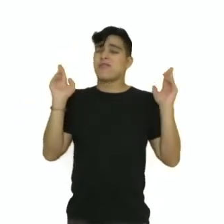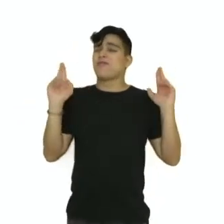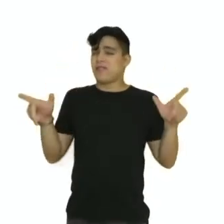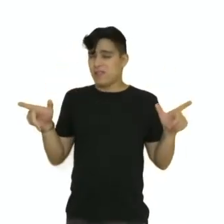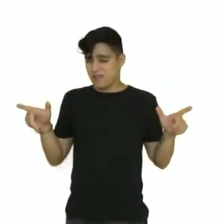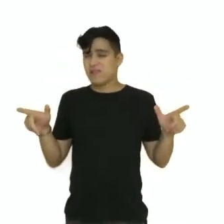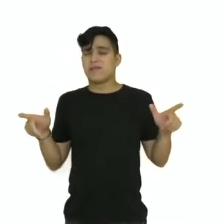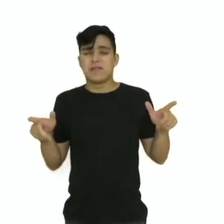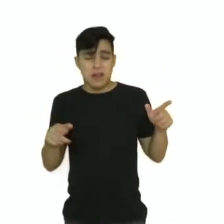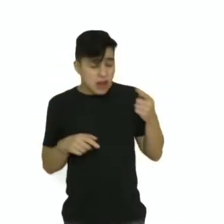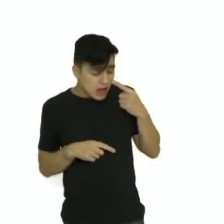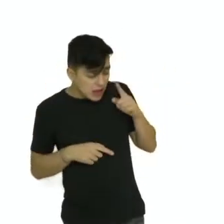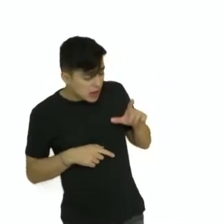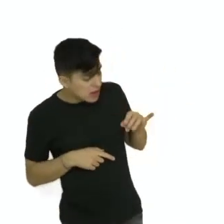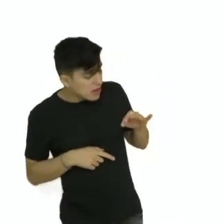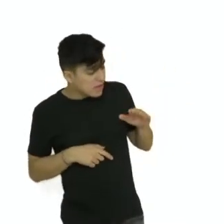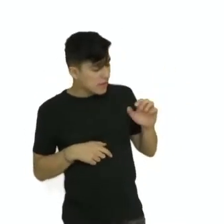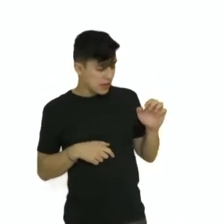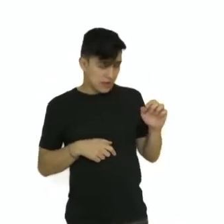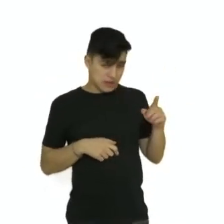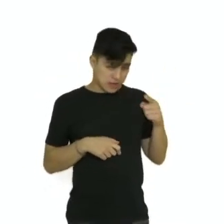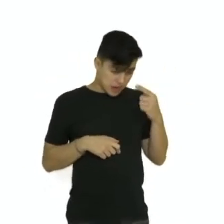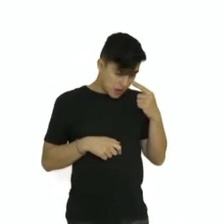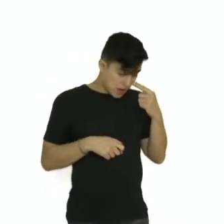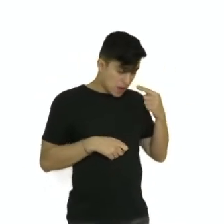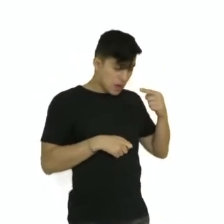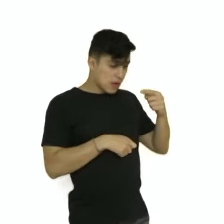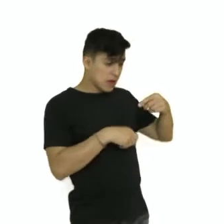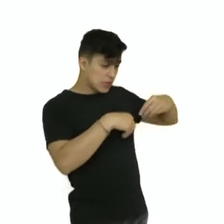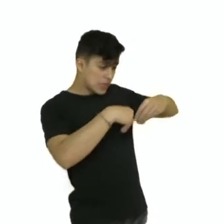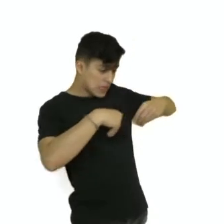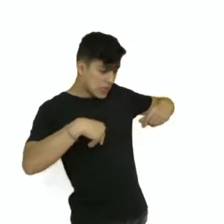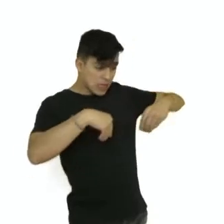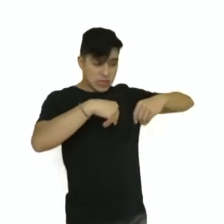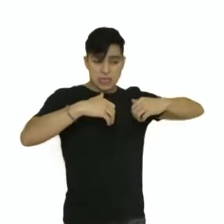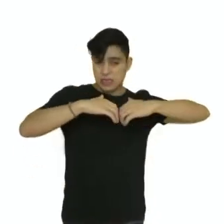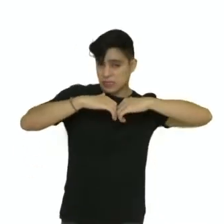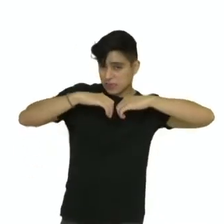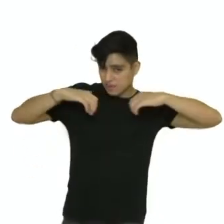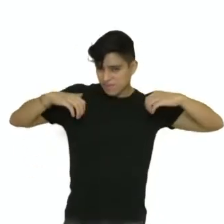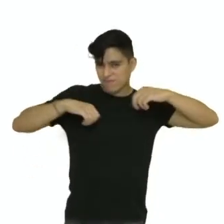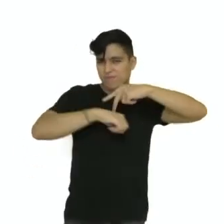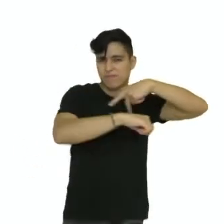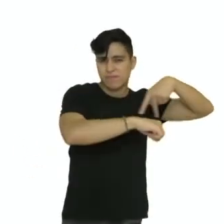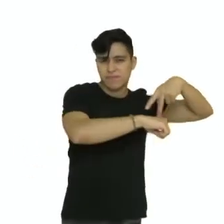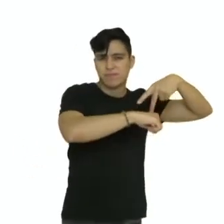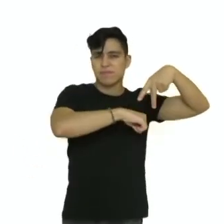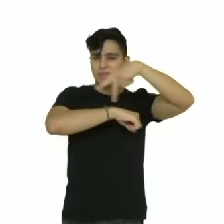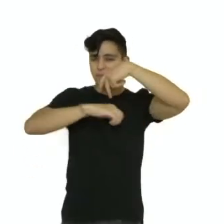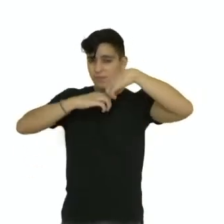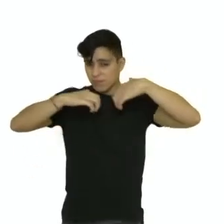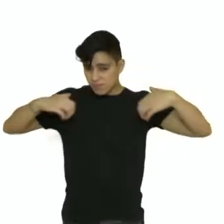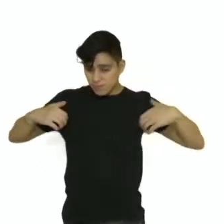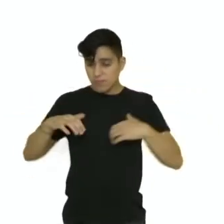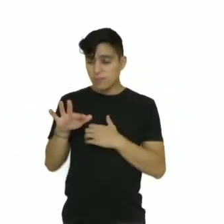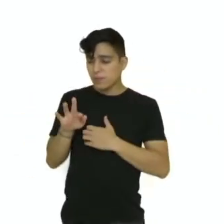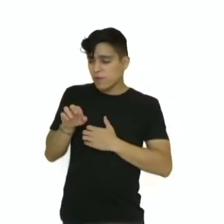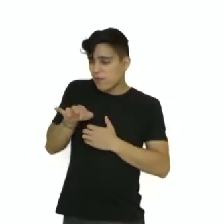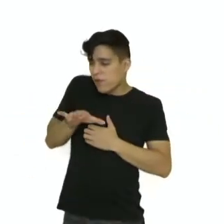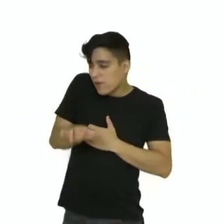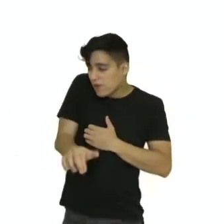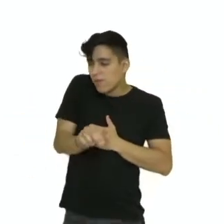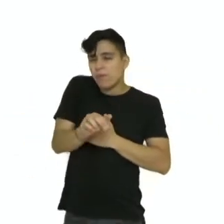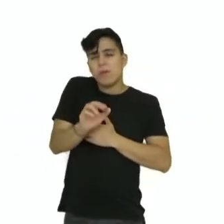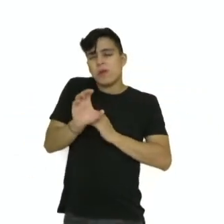correto. Limite é a divisão entre uma unidade territorial e outra, geralmente entre dois países. Fronteira é o conceito mais